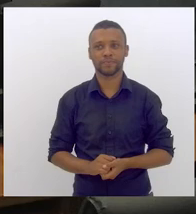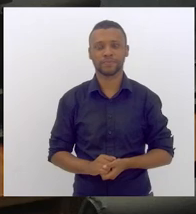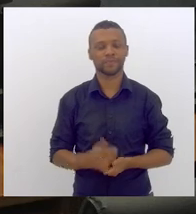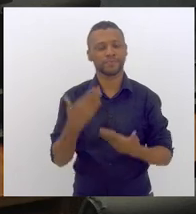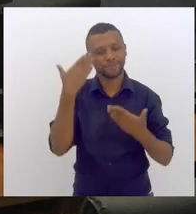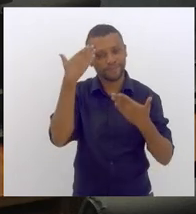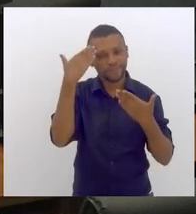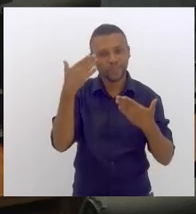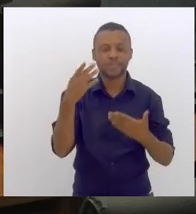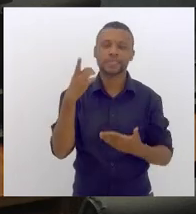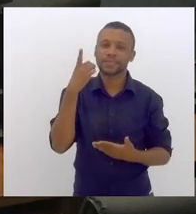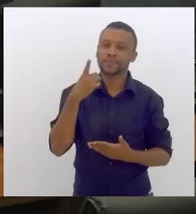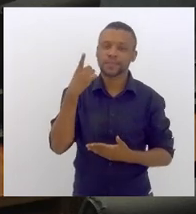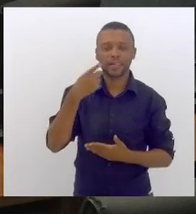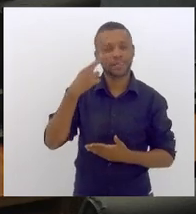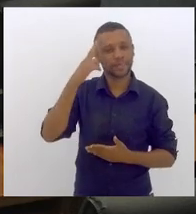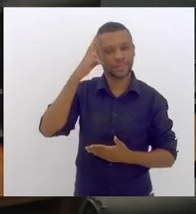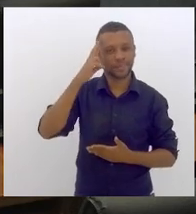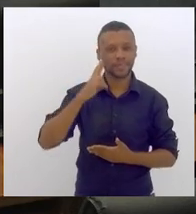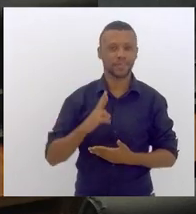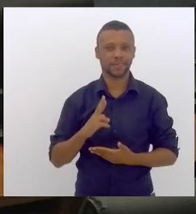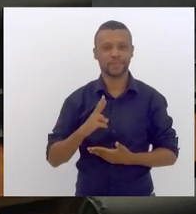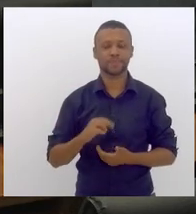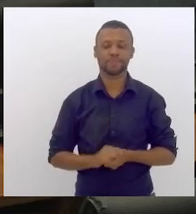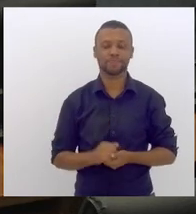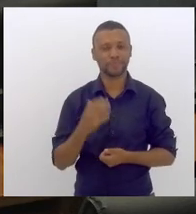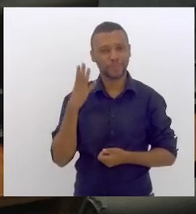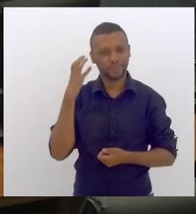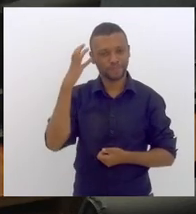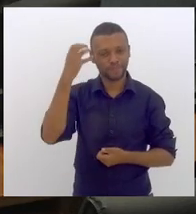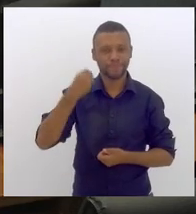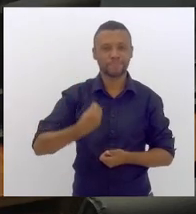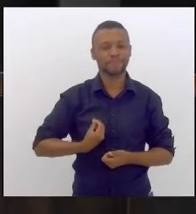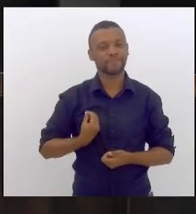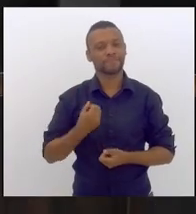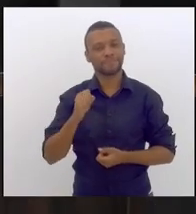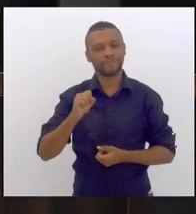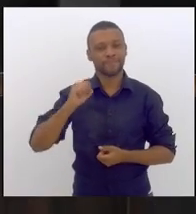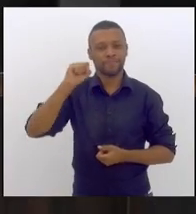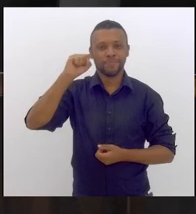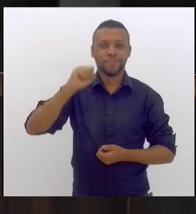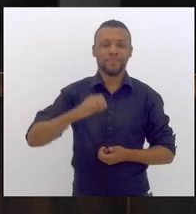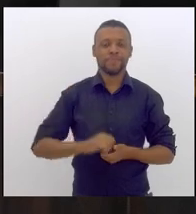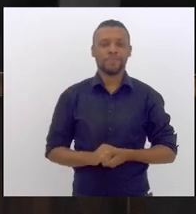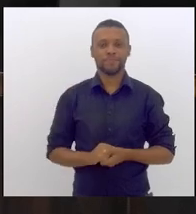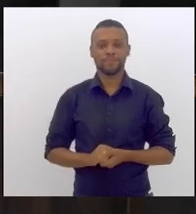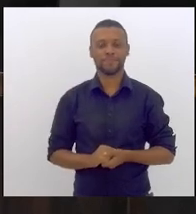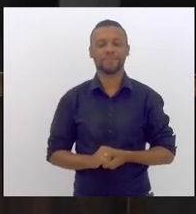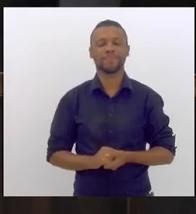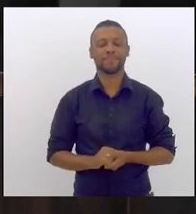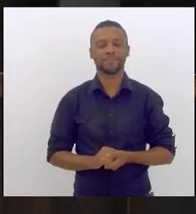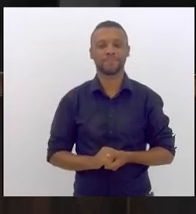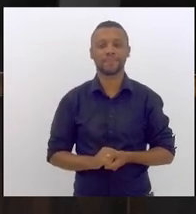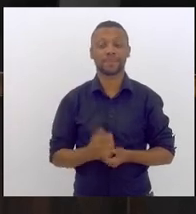Muito obrigado, deputada Renata Souza. Marielle Franco, presente. E não havendo